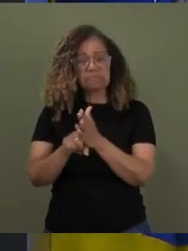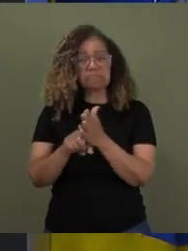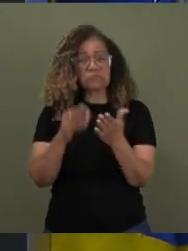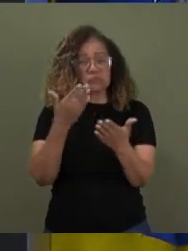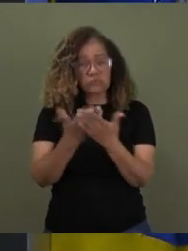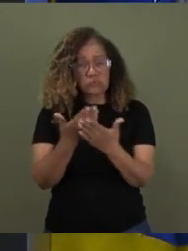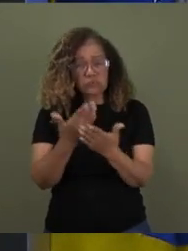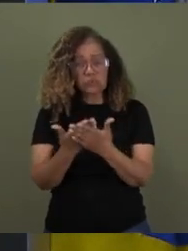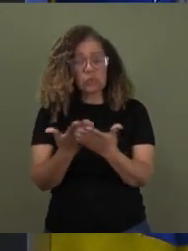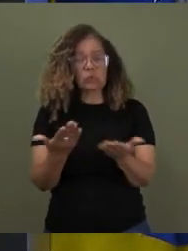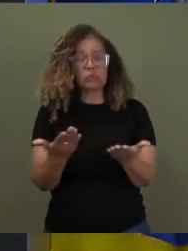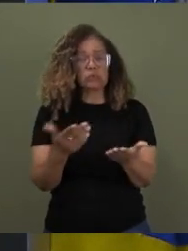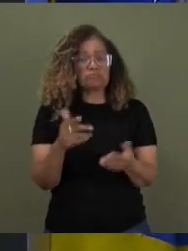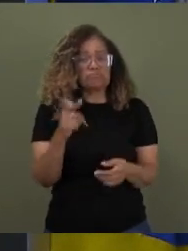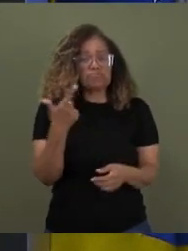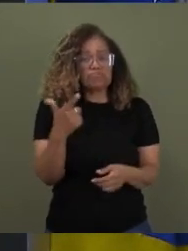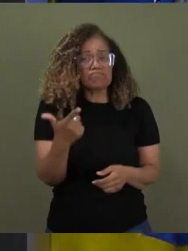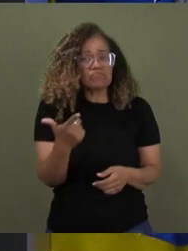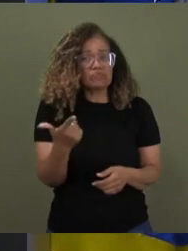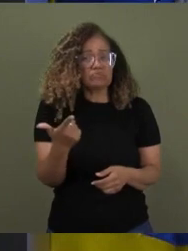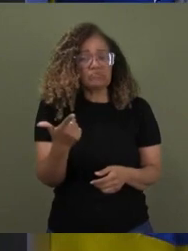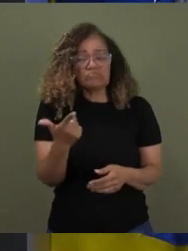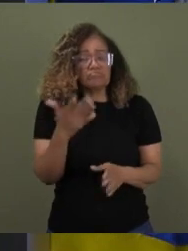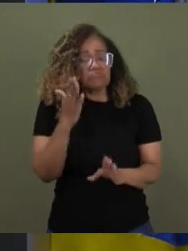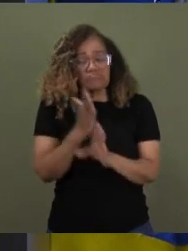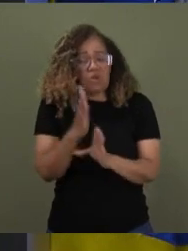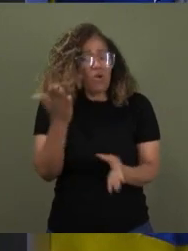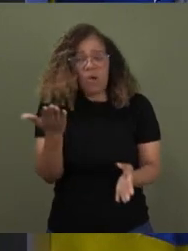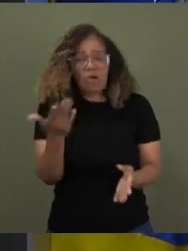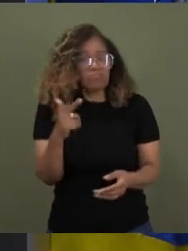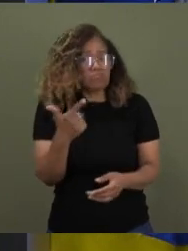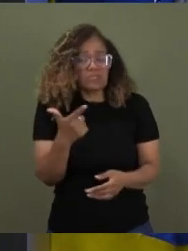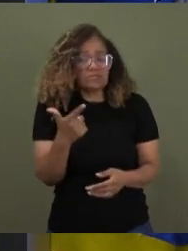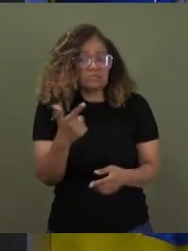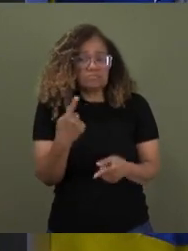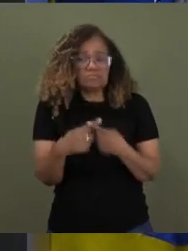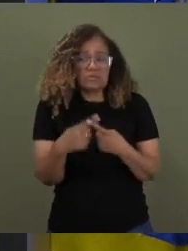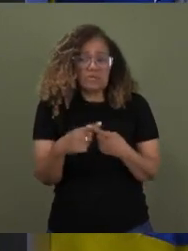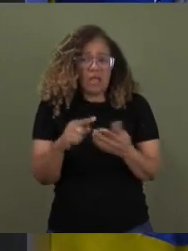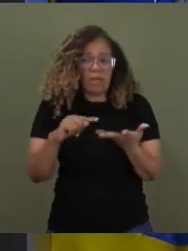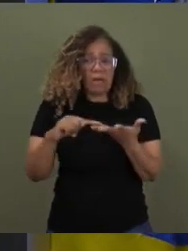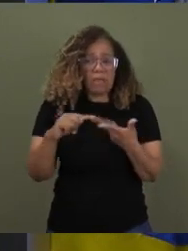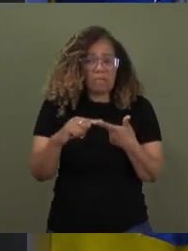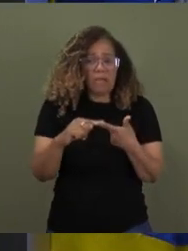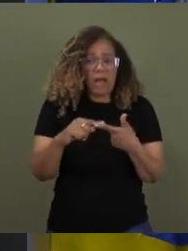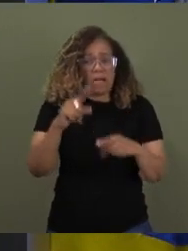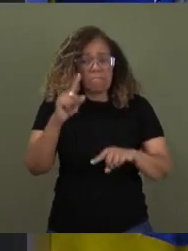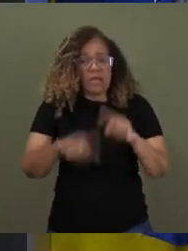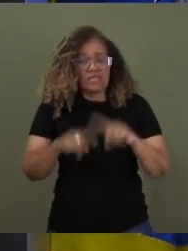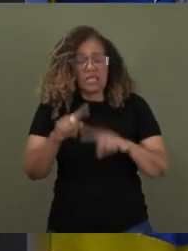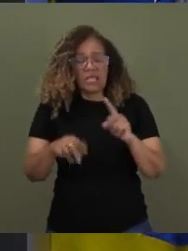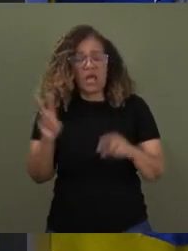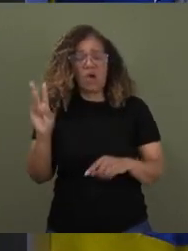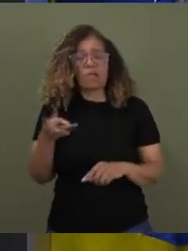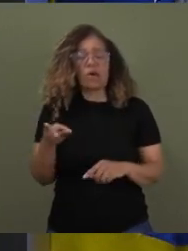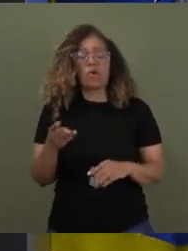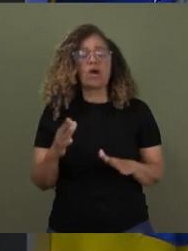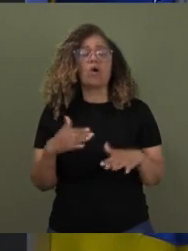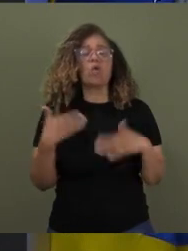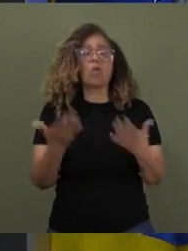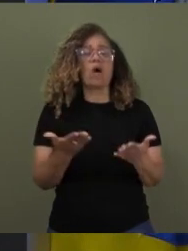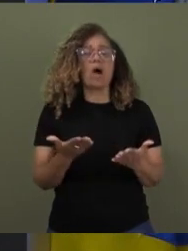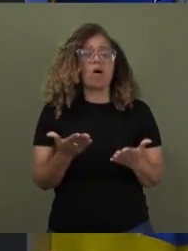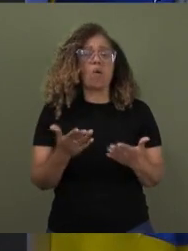uma indicação, né, desses derivados da maconha. Muito bem, qual foi a consequência